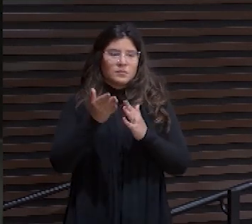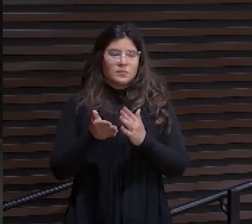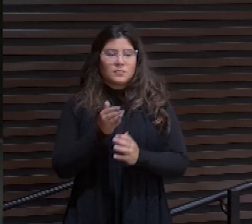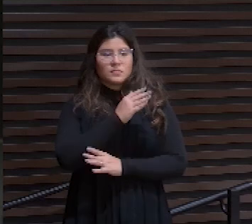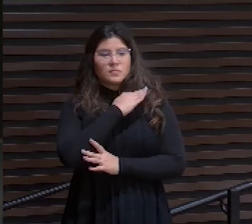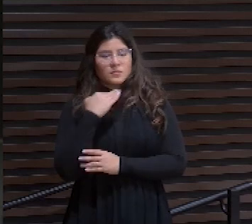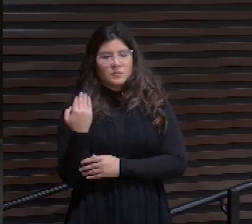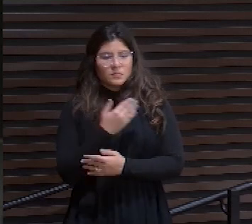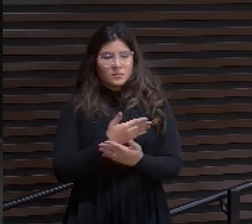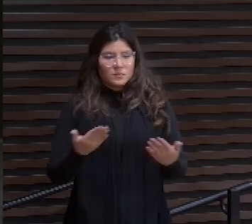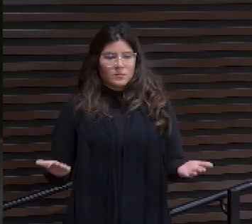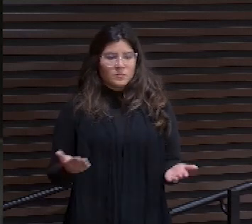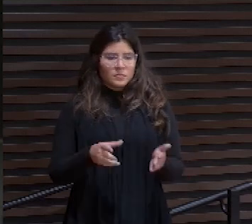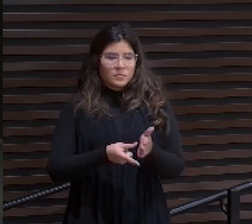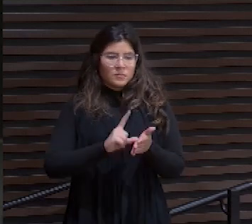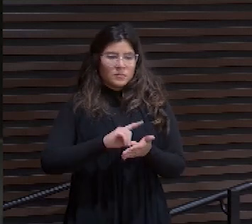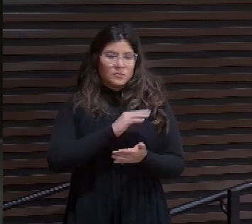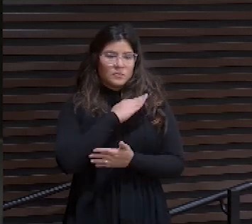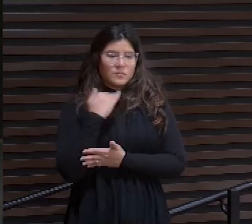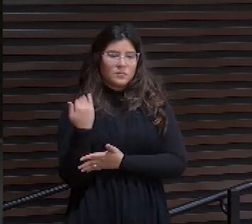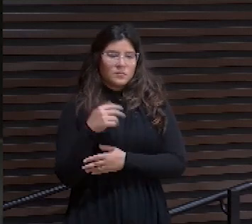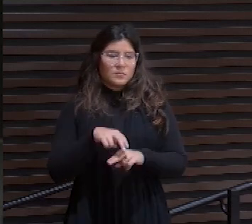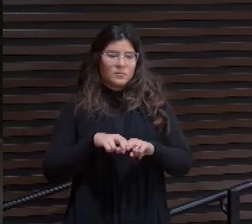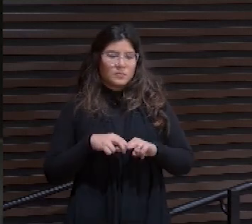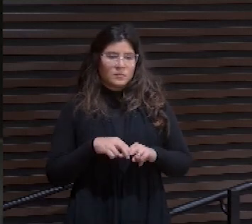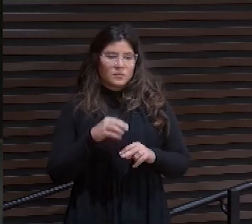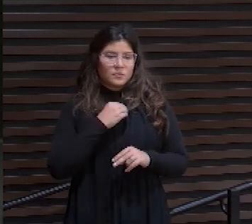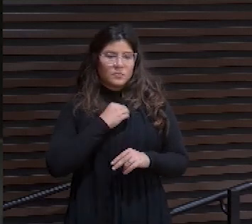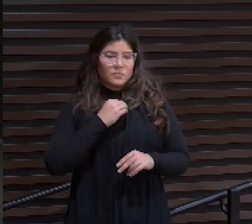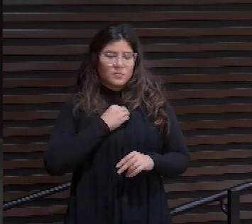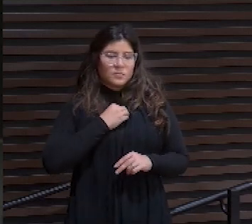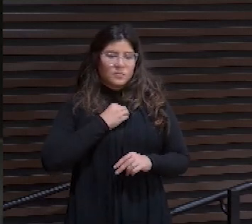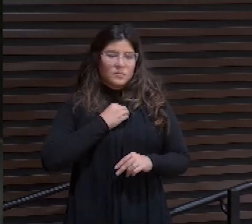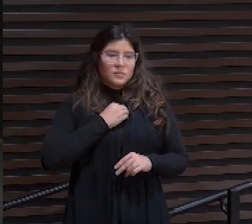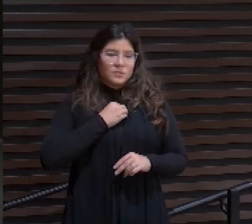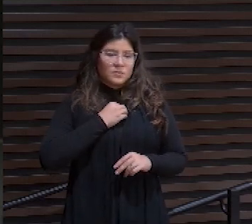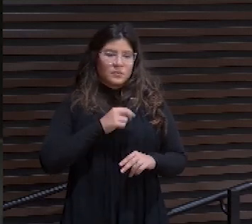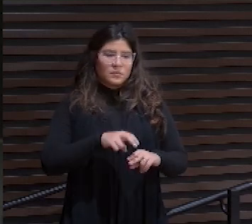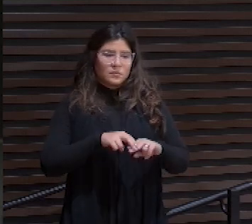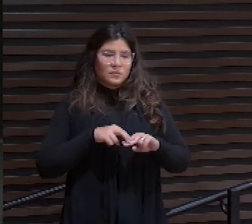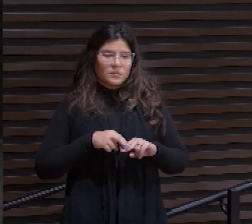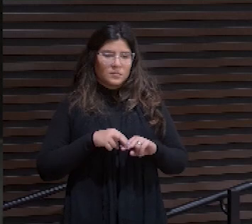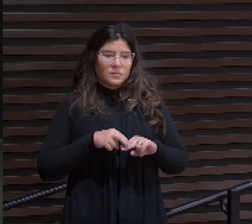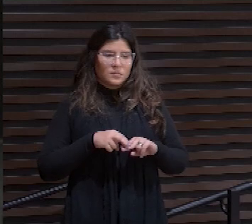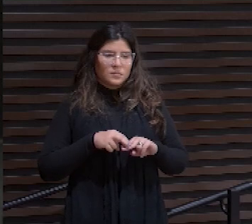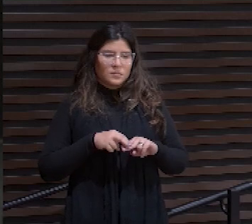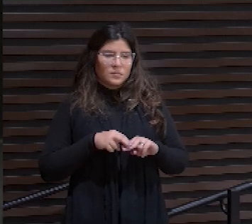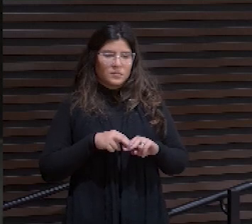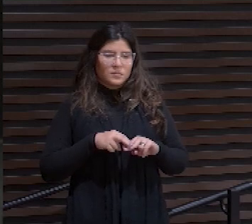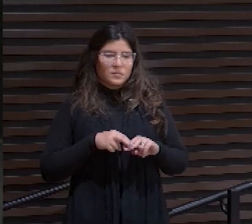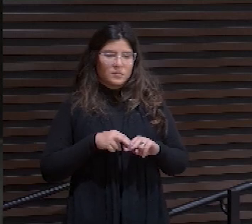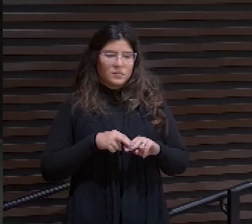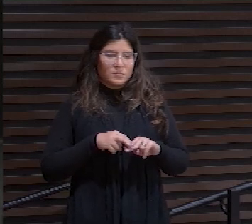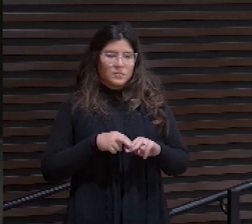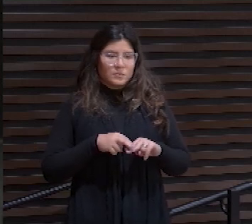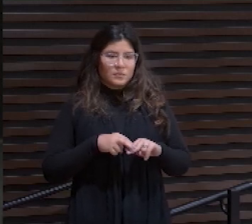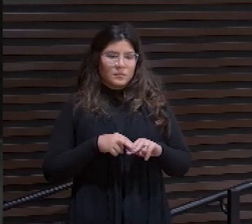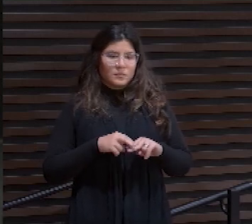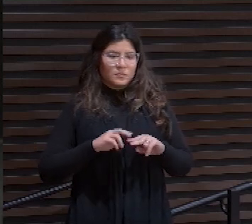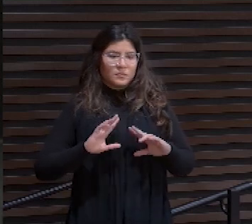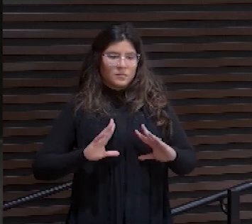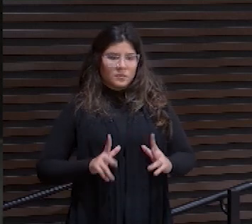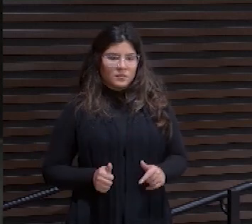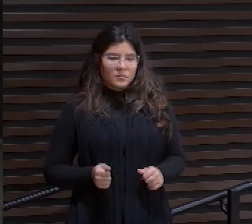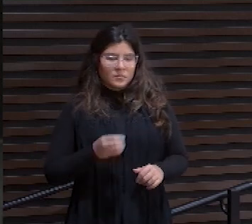outros que estáveis mortos pelas vossas transgressões e pela incircuncisão da vossa carne, vos deu